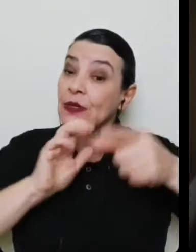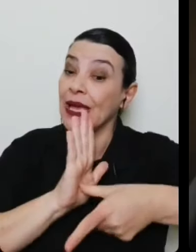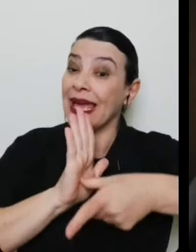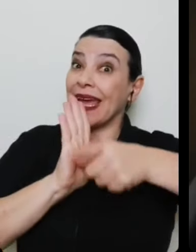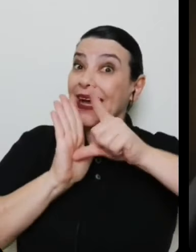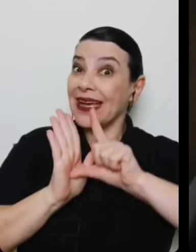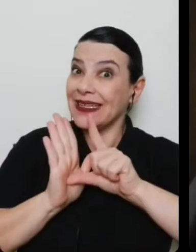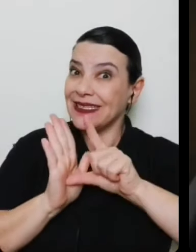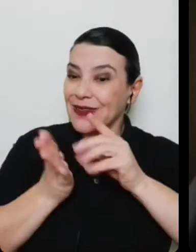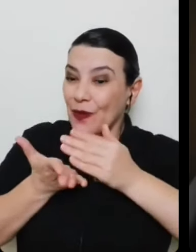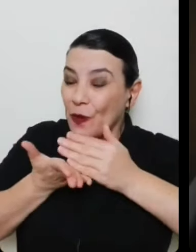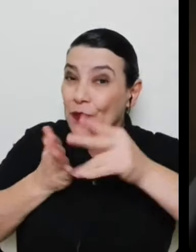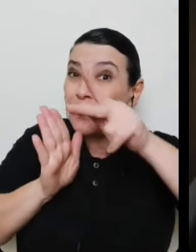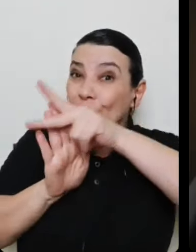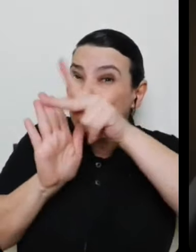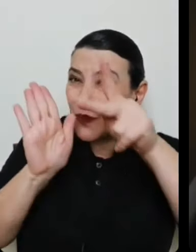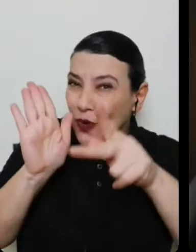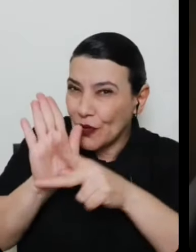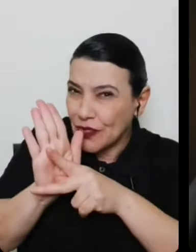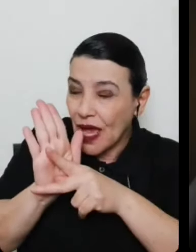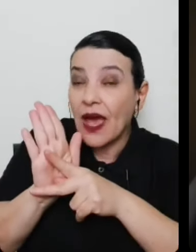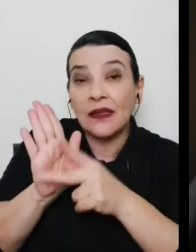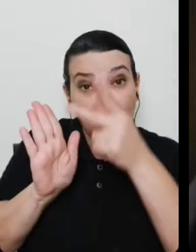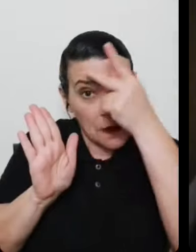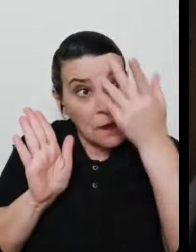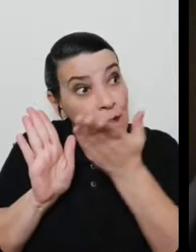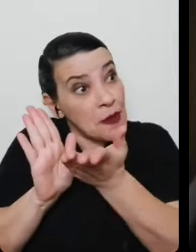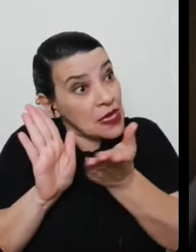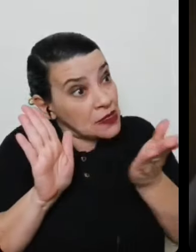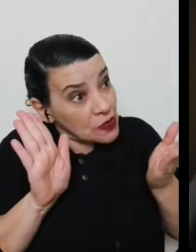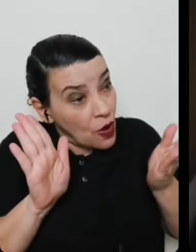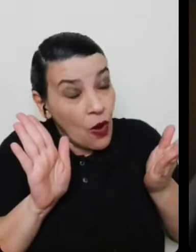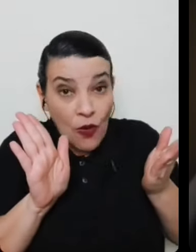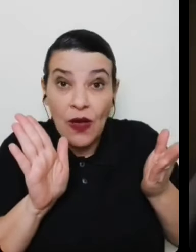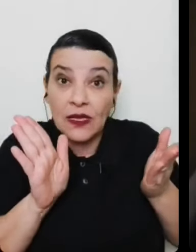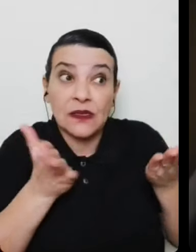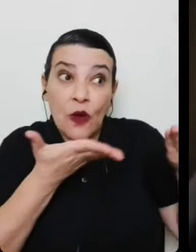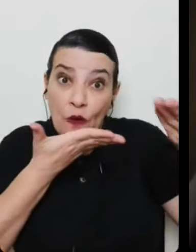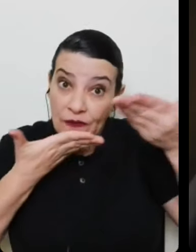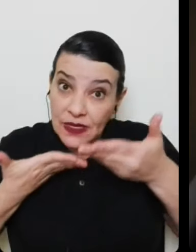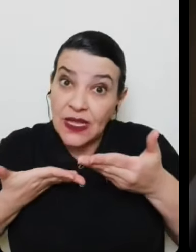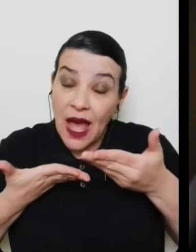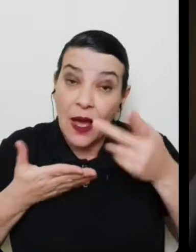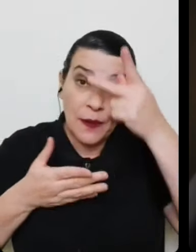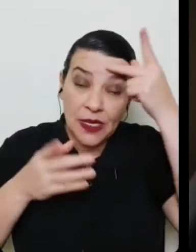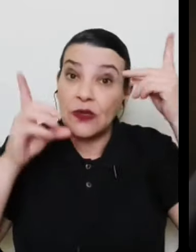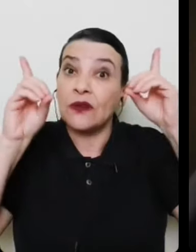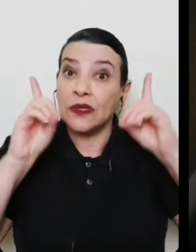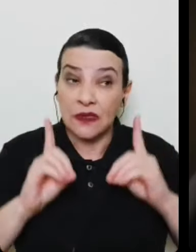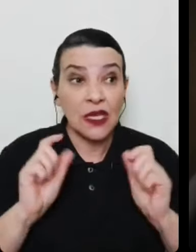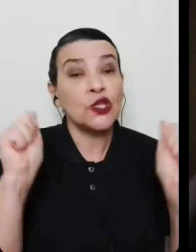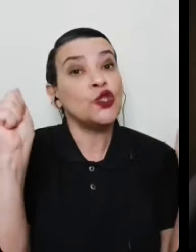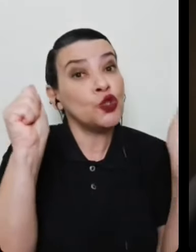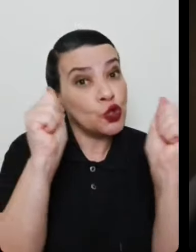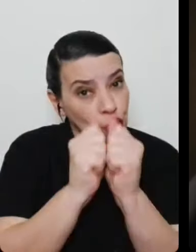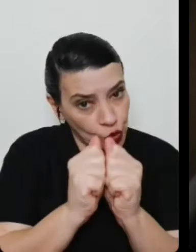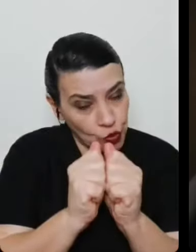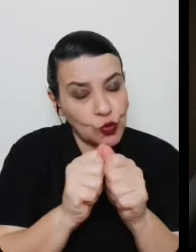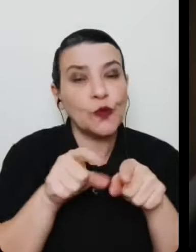projeto, em conjunto com pessoas com deficiência. E aí cabe